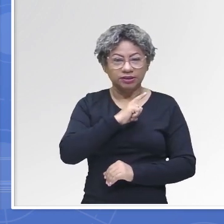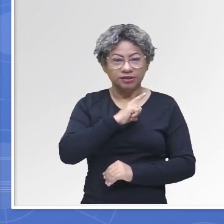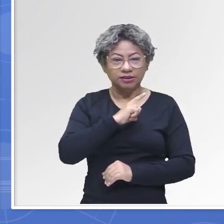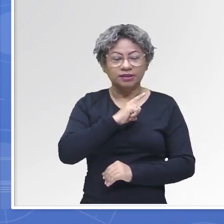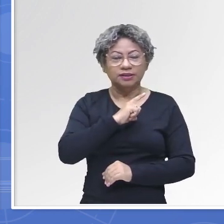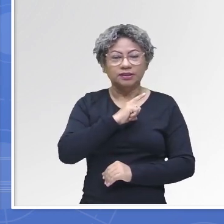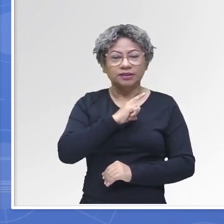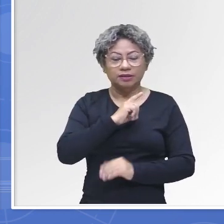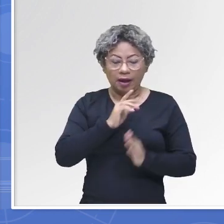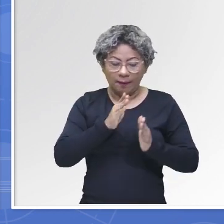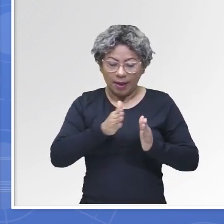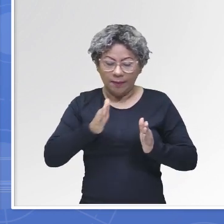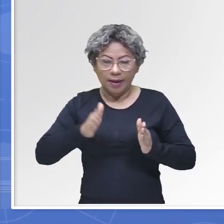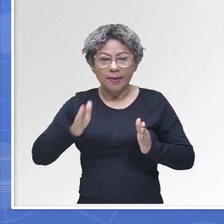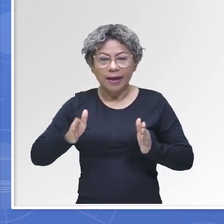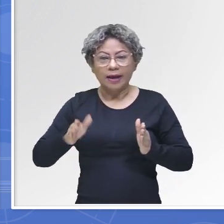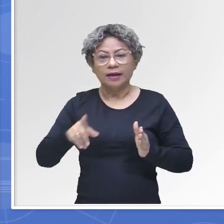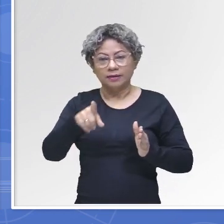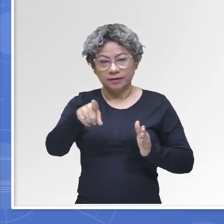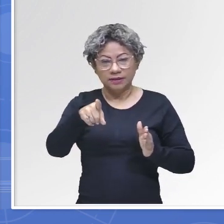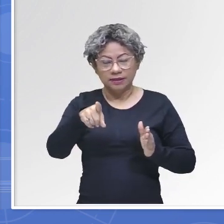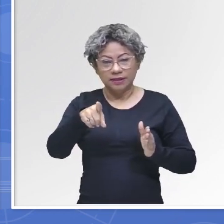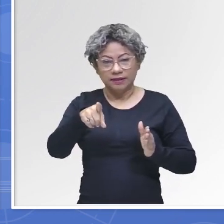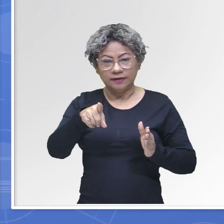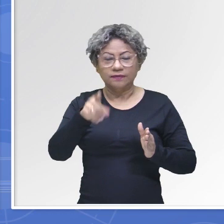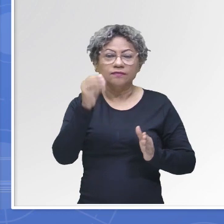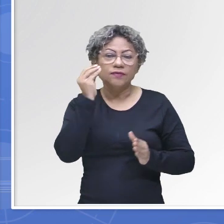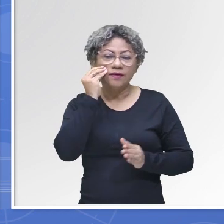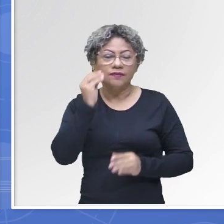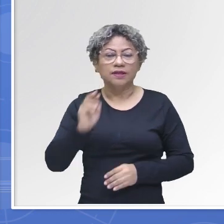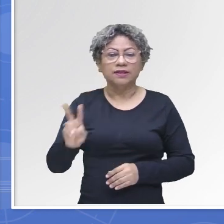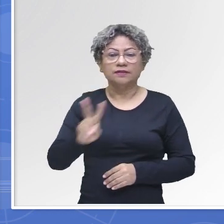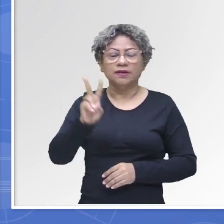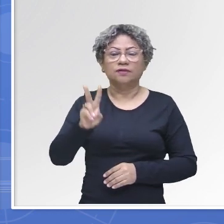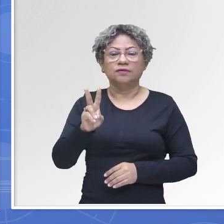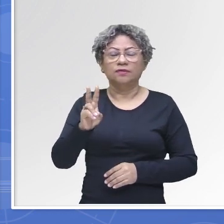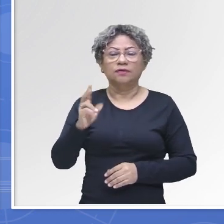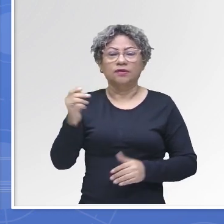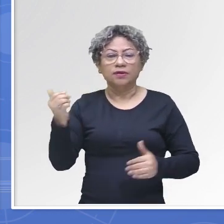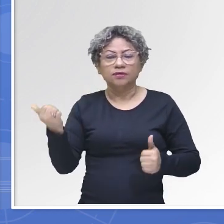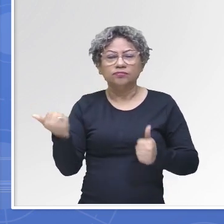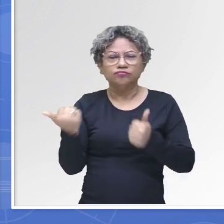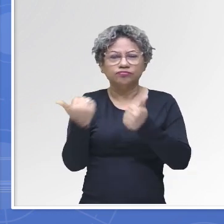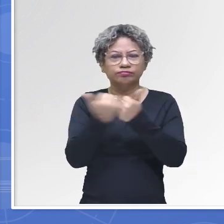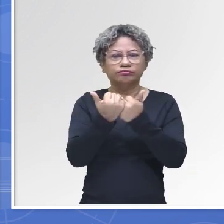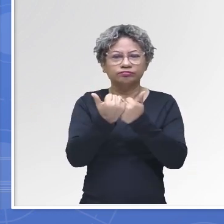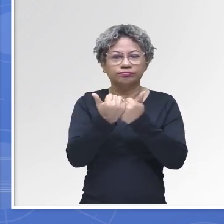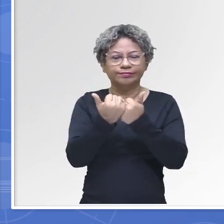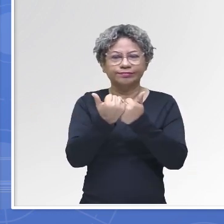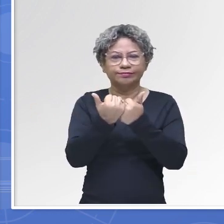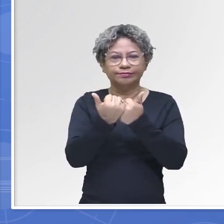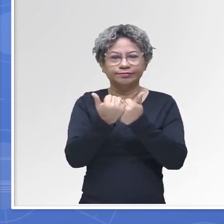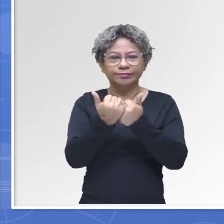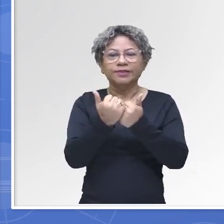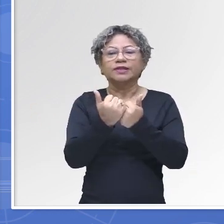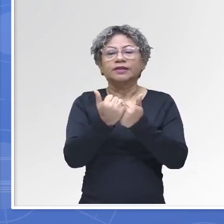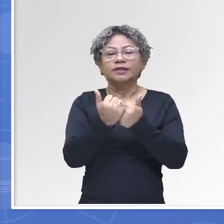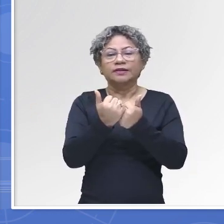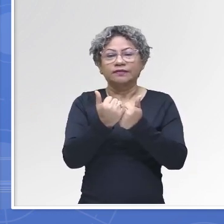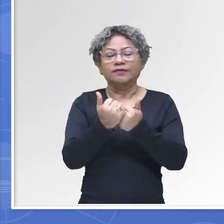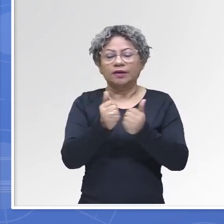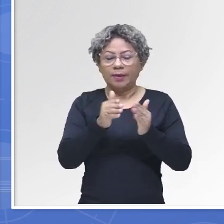y. Você vai pegar esse valor e vai substituir na outra equação, que no caso